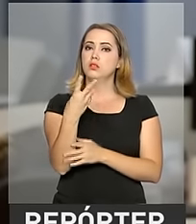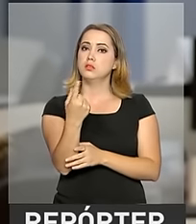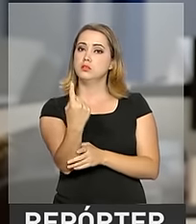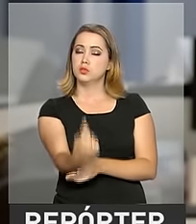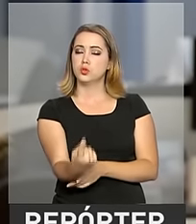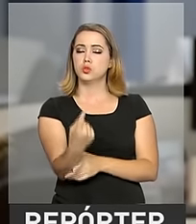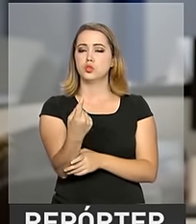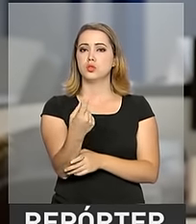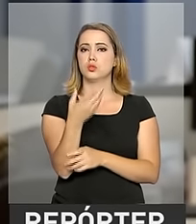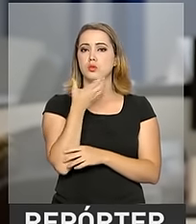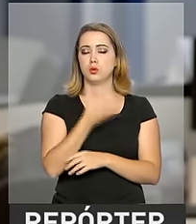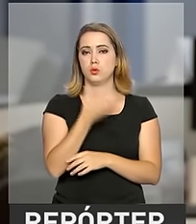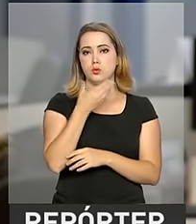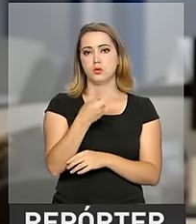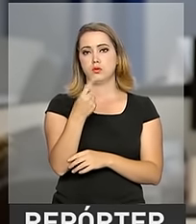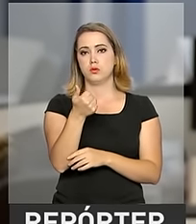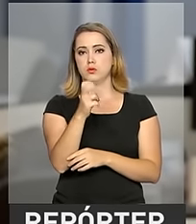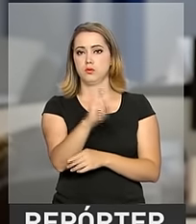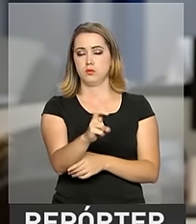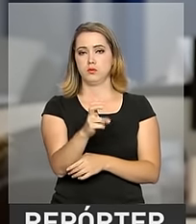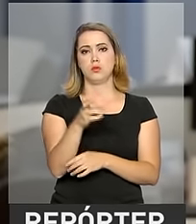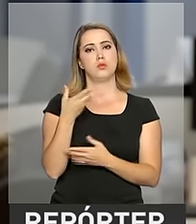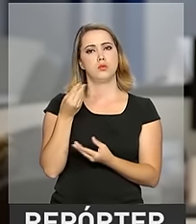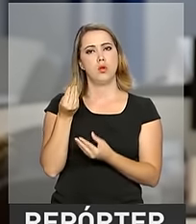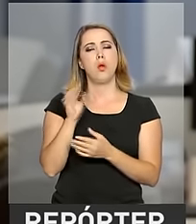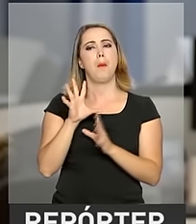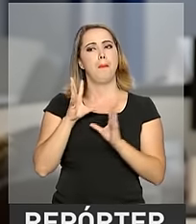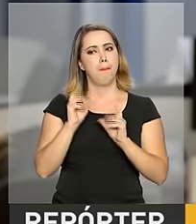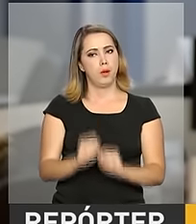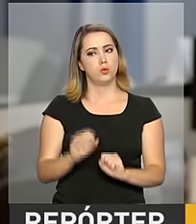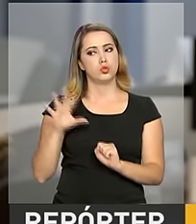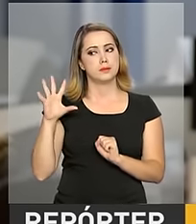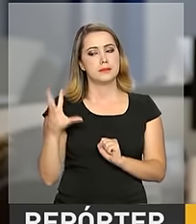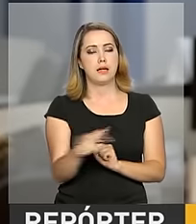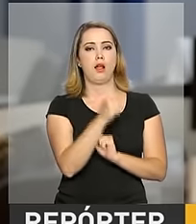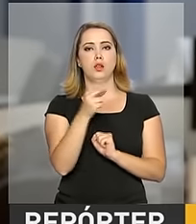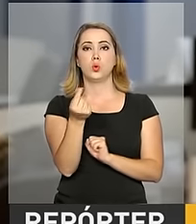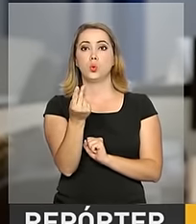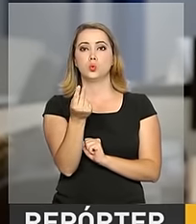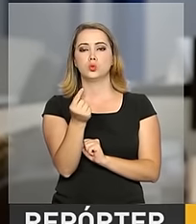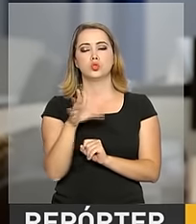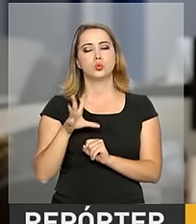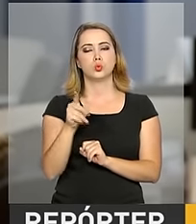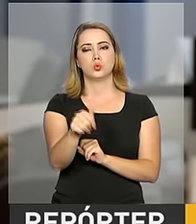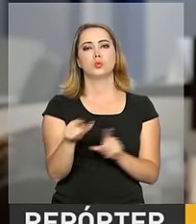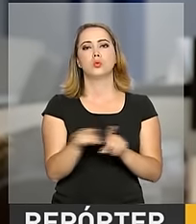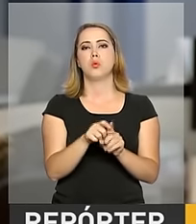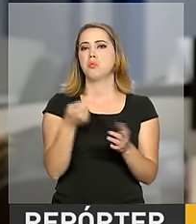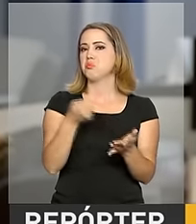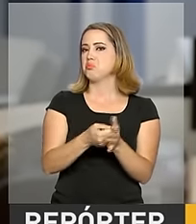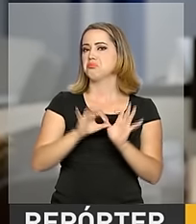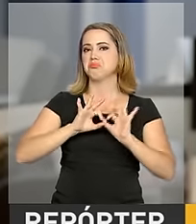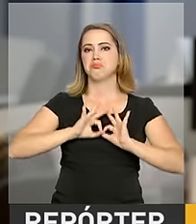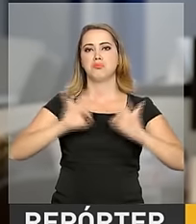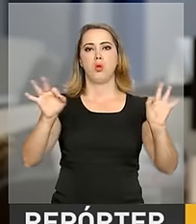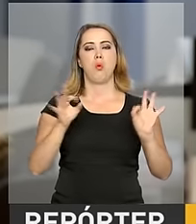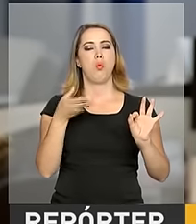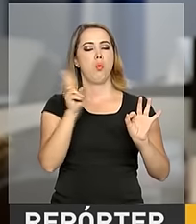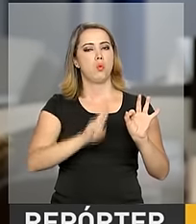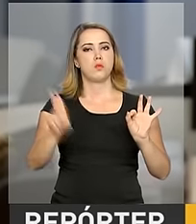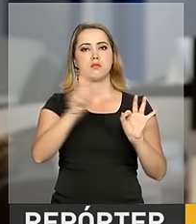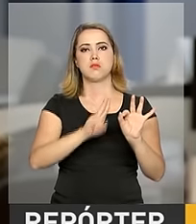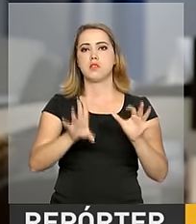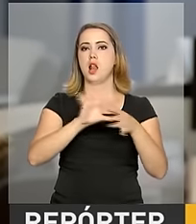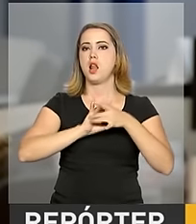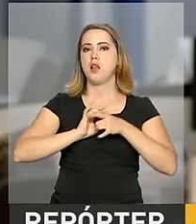2015. Eles poderão sacar todo o dinheiro que está parado nas contas e usar para o que quiserem: pagar dívidas, comprar um carro, aplicar em um fundo